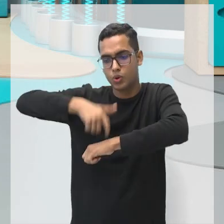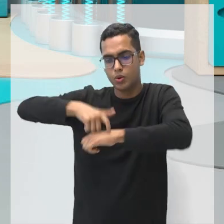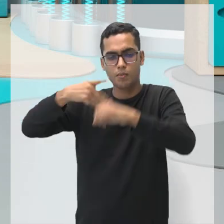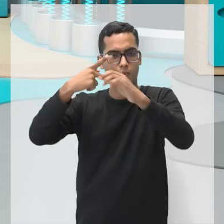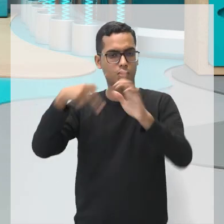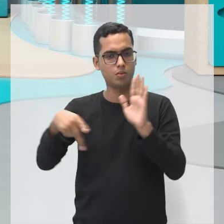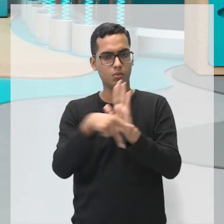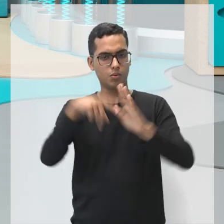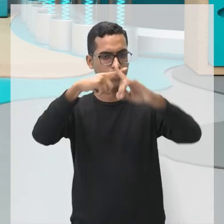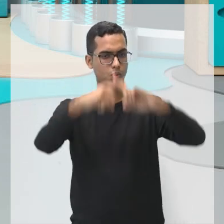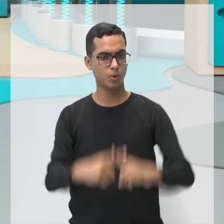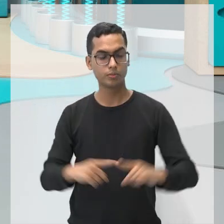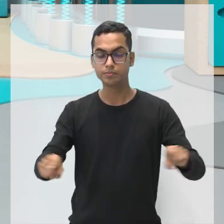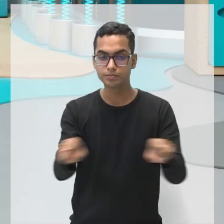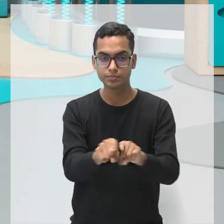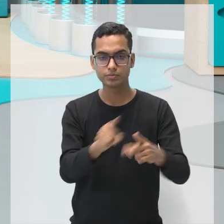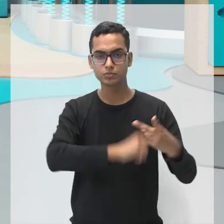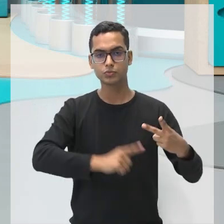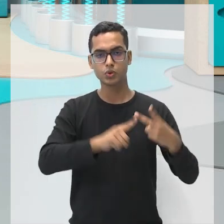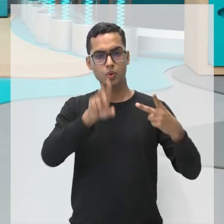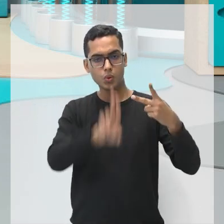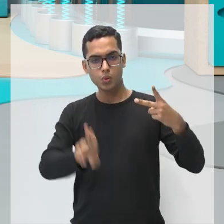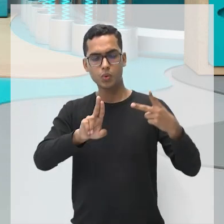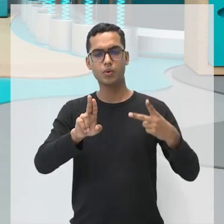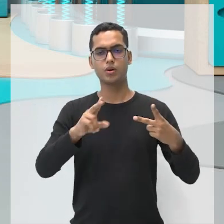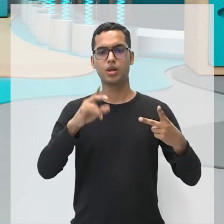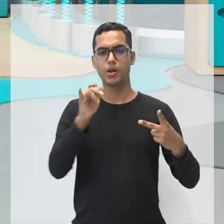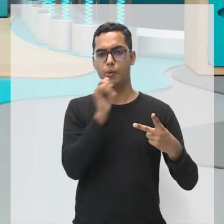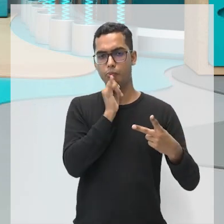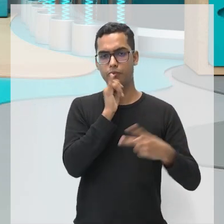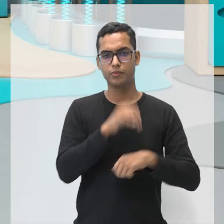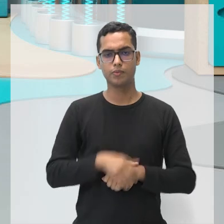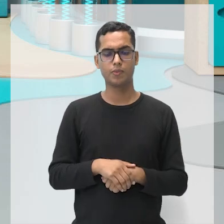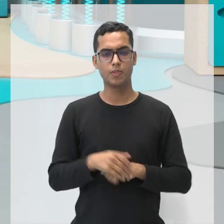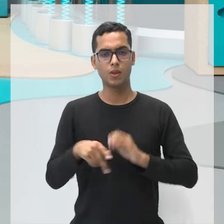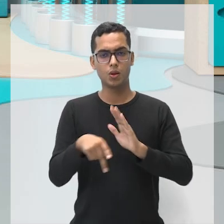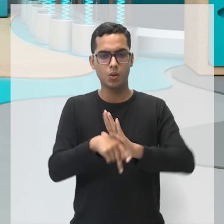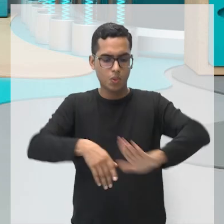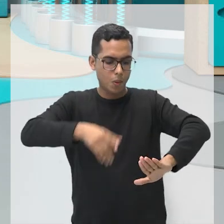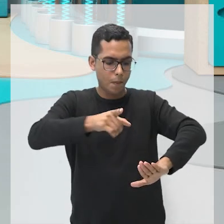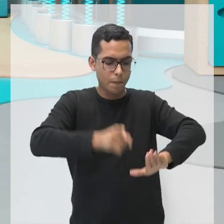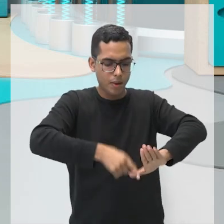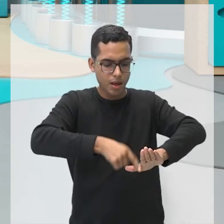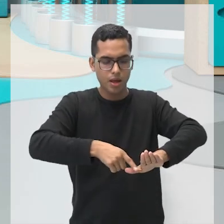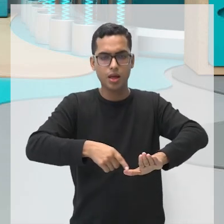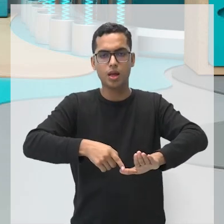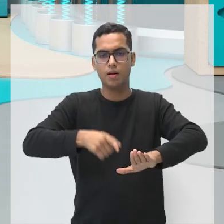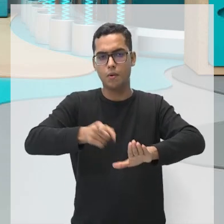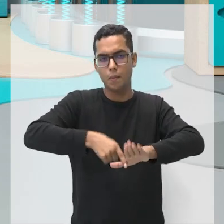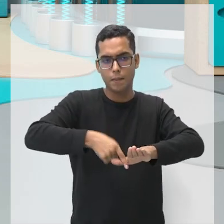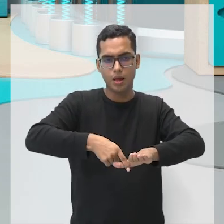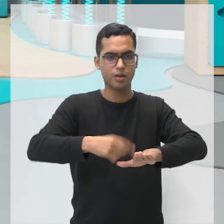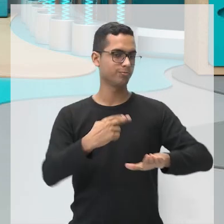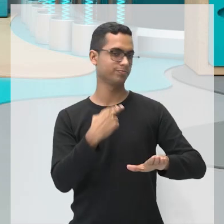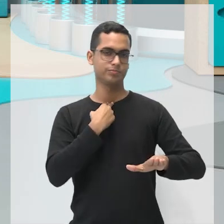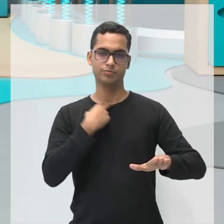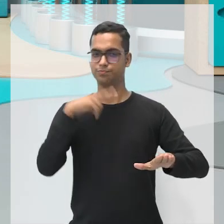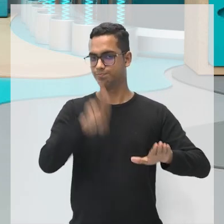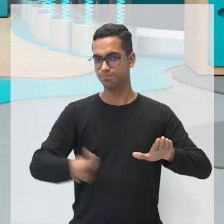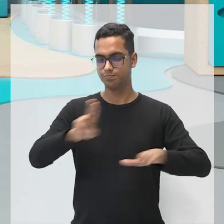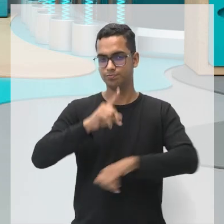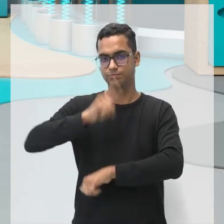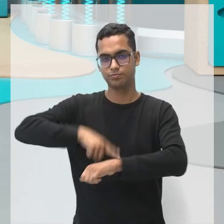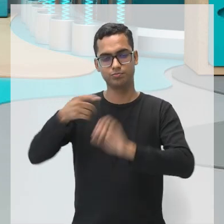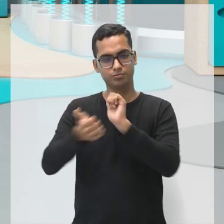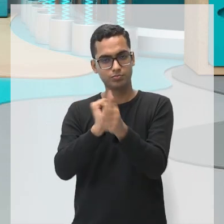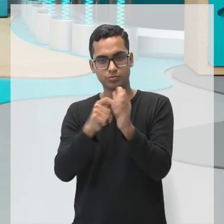partida, o uso de alguns membros, né? Por exemplo, você não pode usar os pés no handebol. Mas a gente vai já conversar um pouco mais sobre